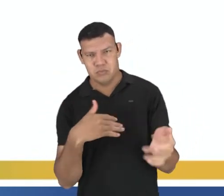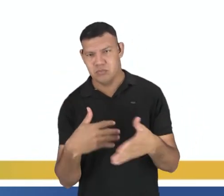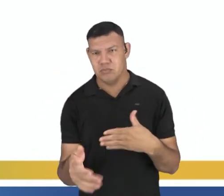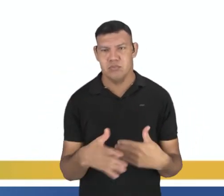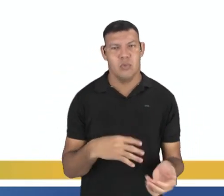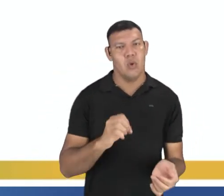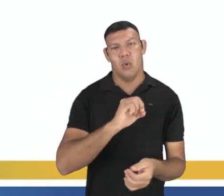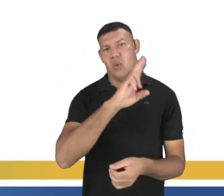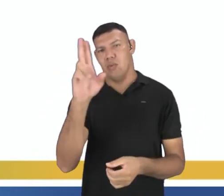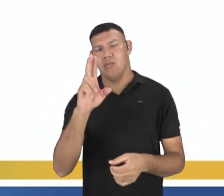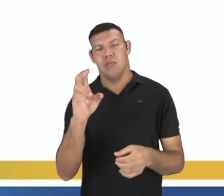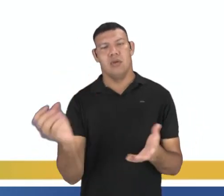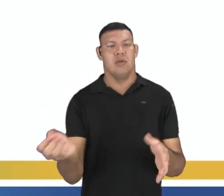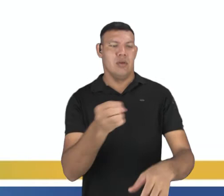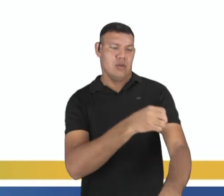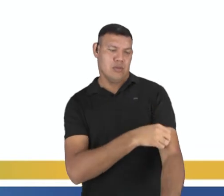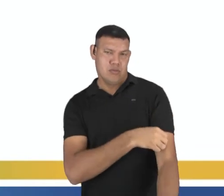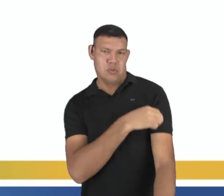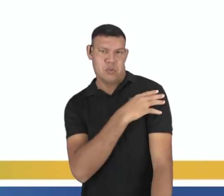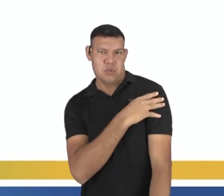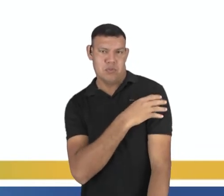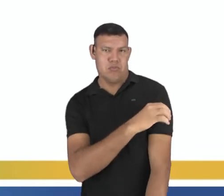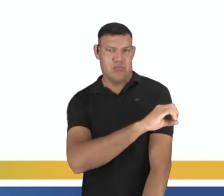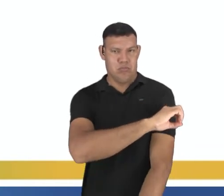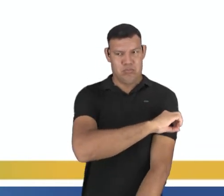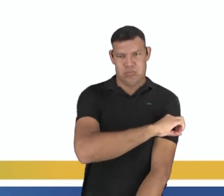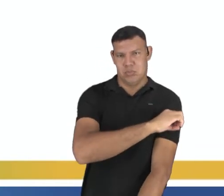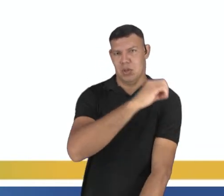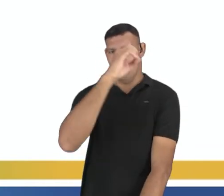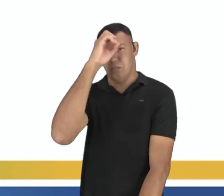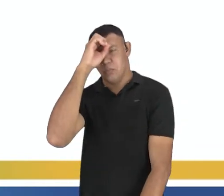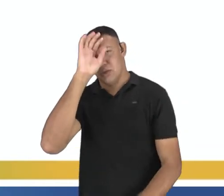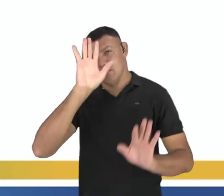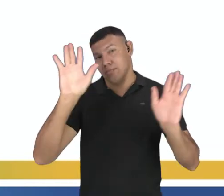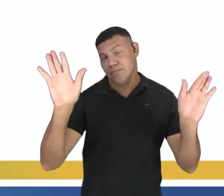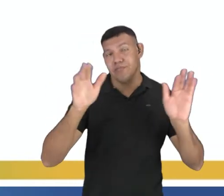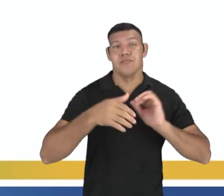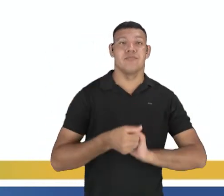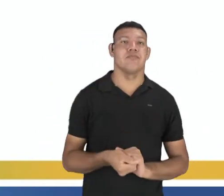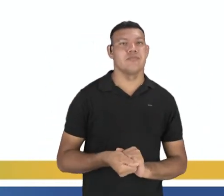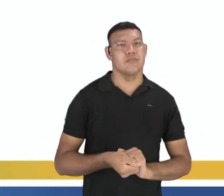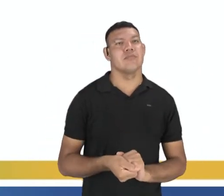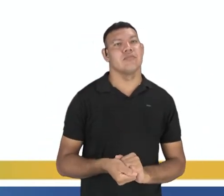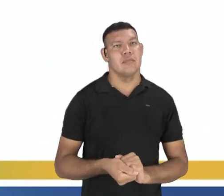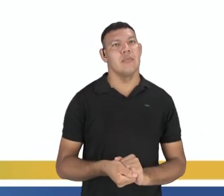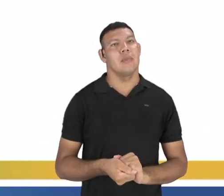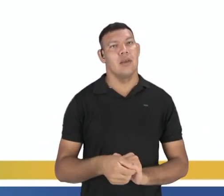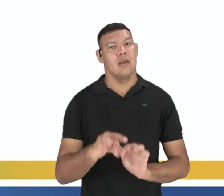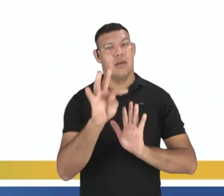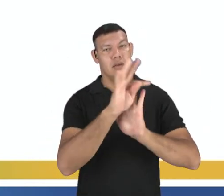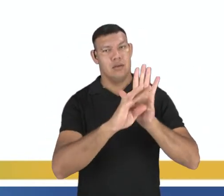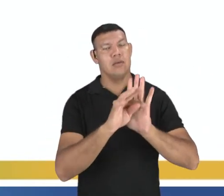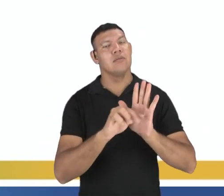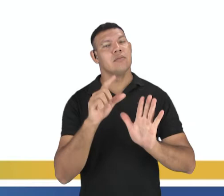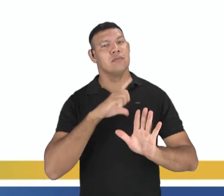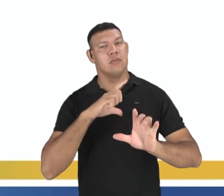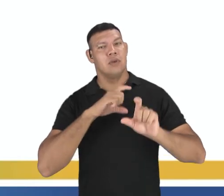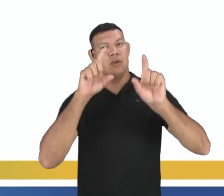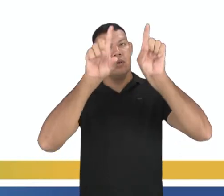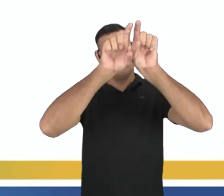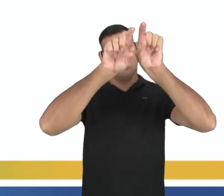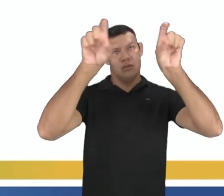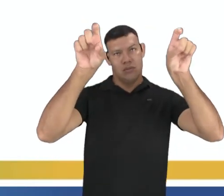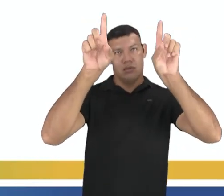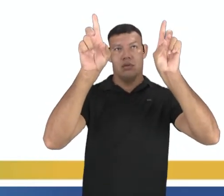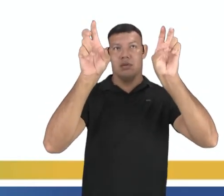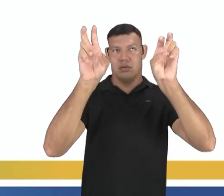da escolaridade. Por isso, é uma linguagem formal. São textos com títulos principal e